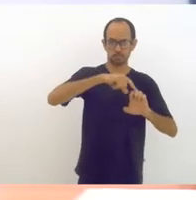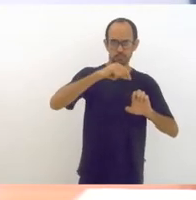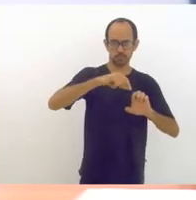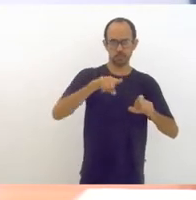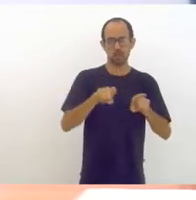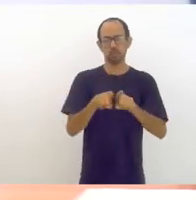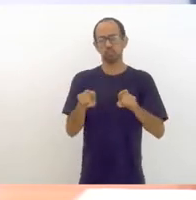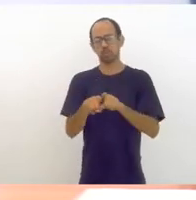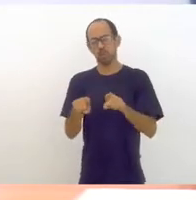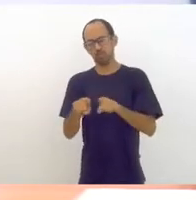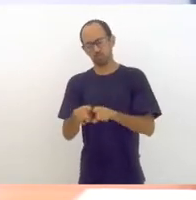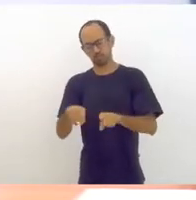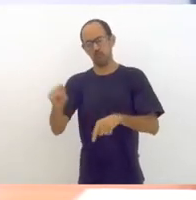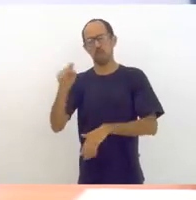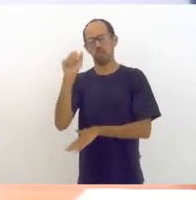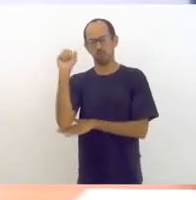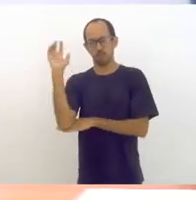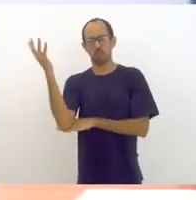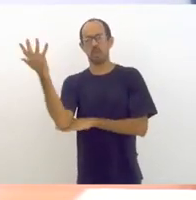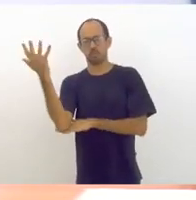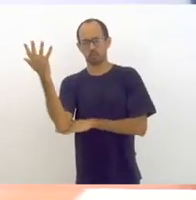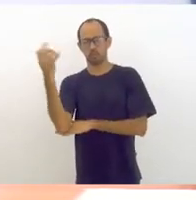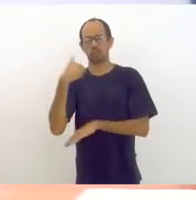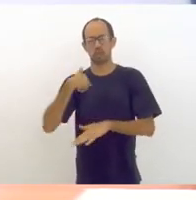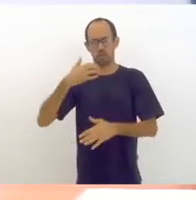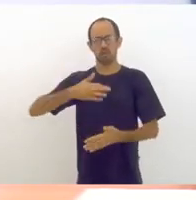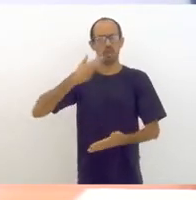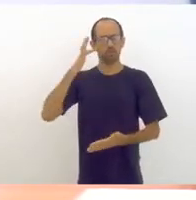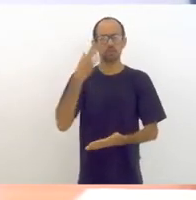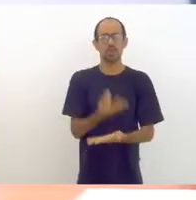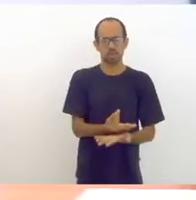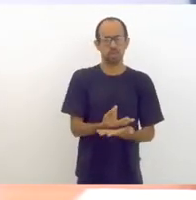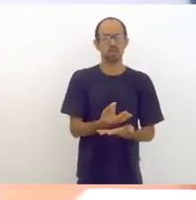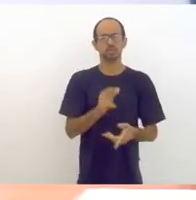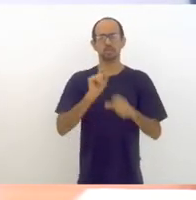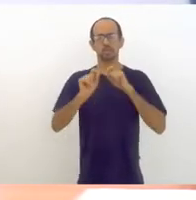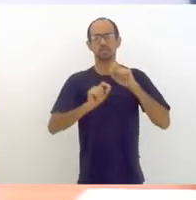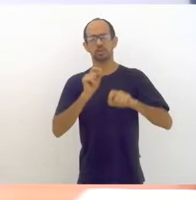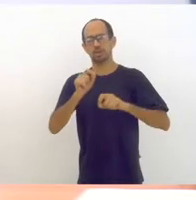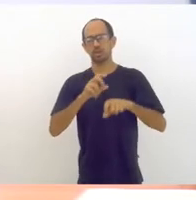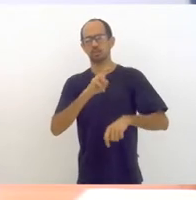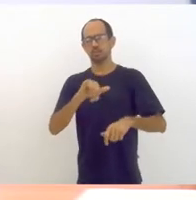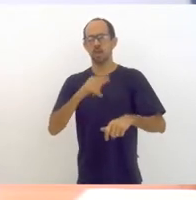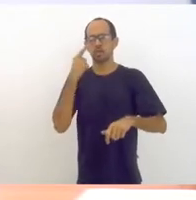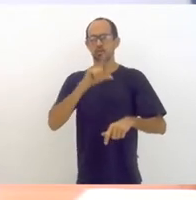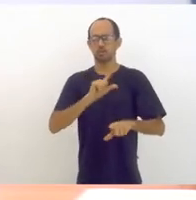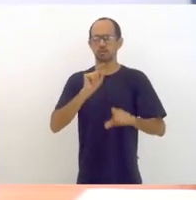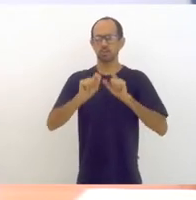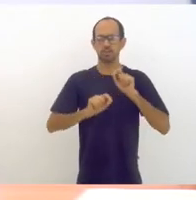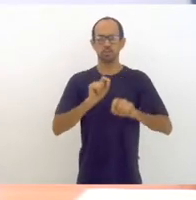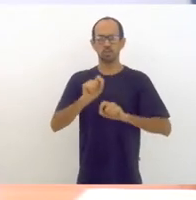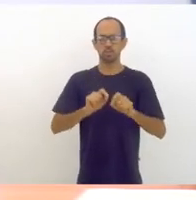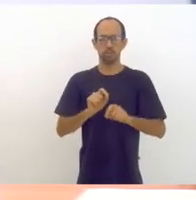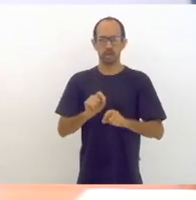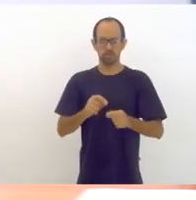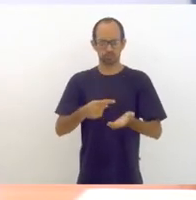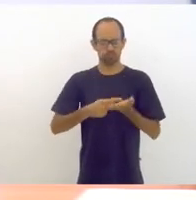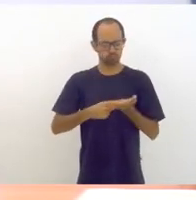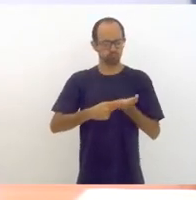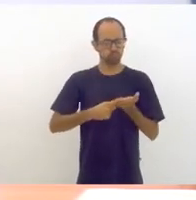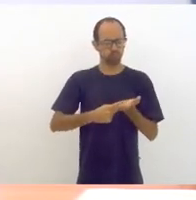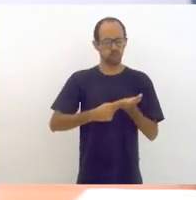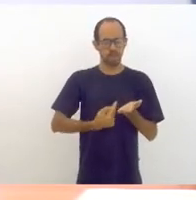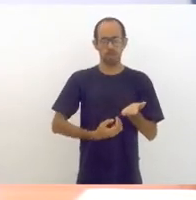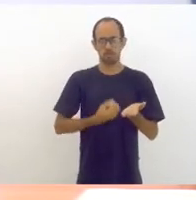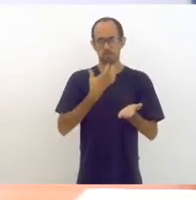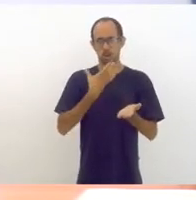que, acho não, tenho convicção, né, que nós vamos chegar aí a um bom termo para entender,